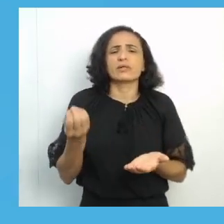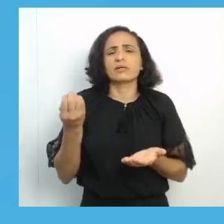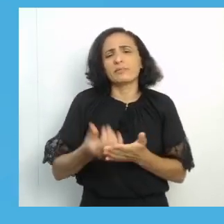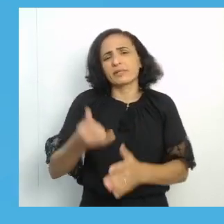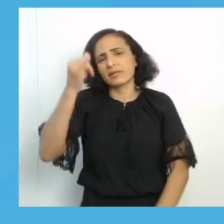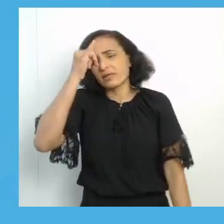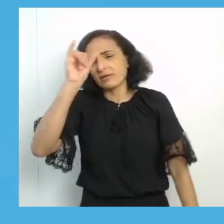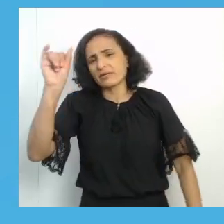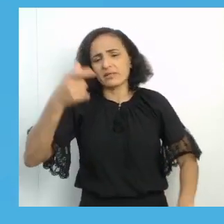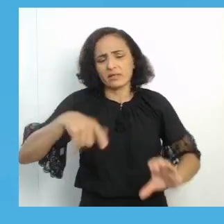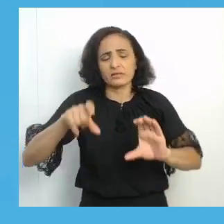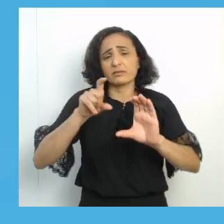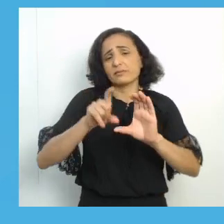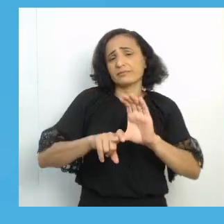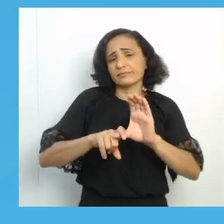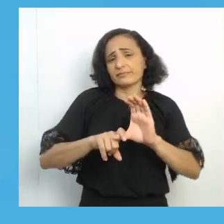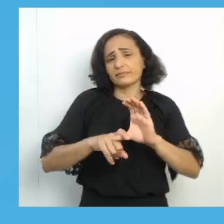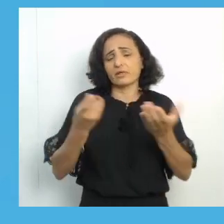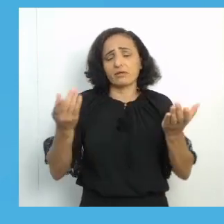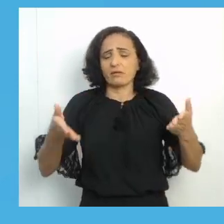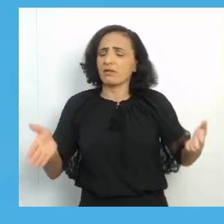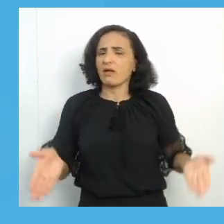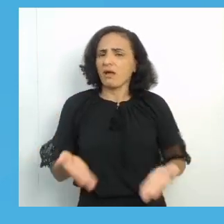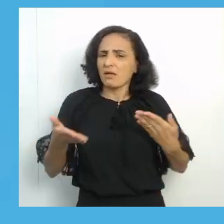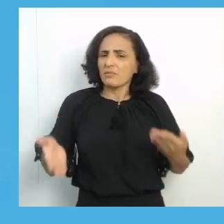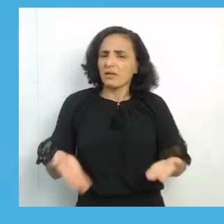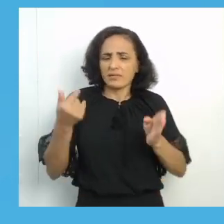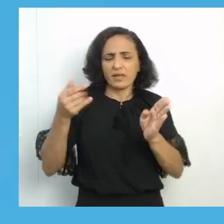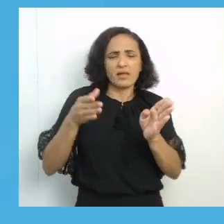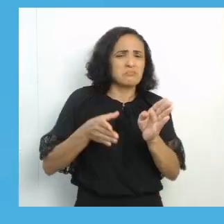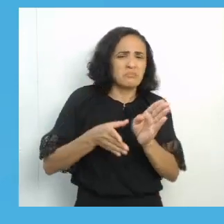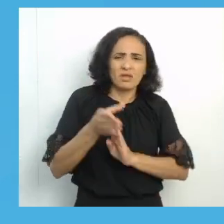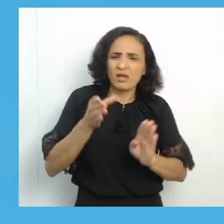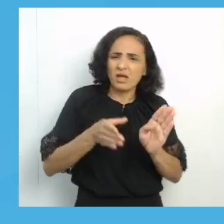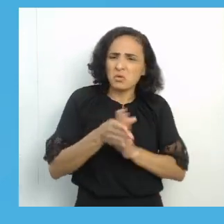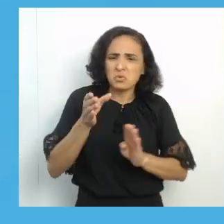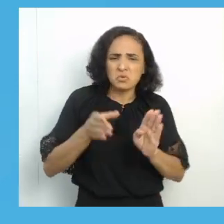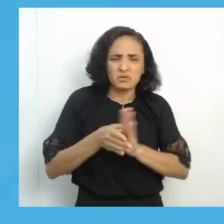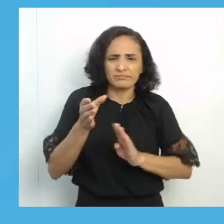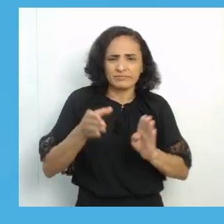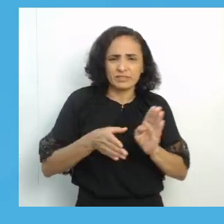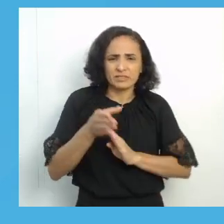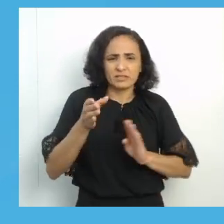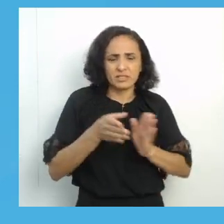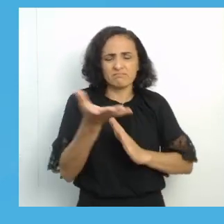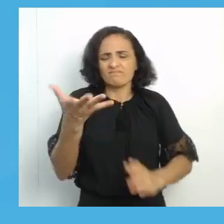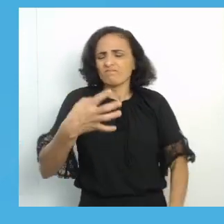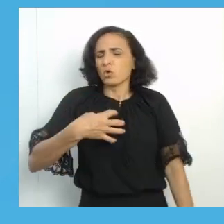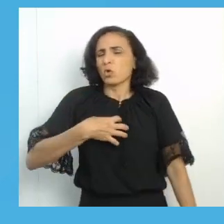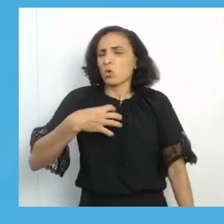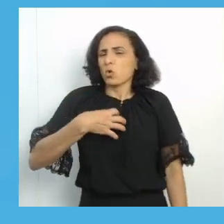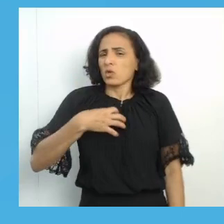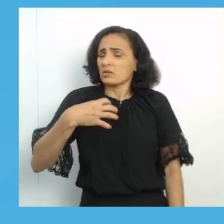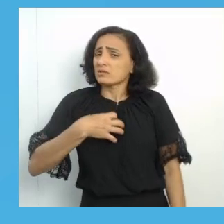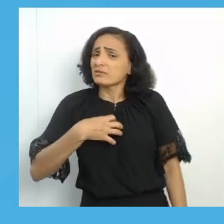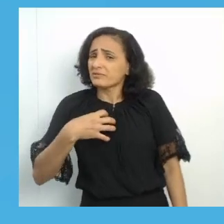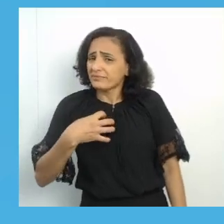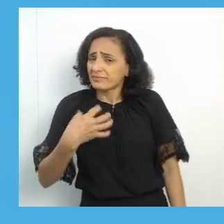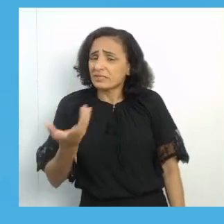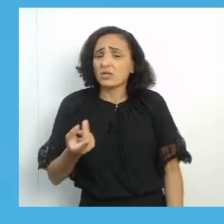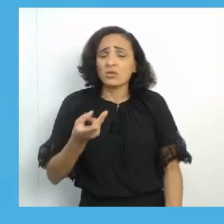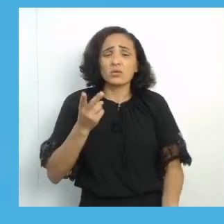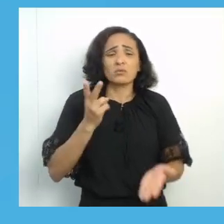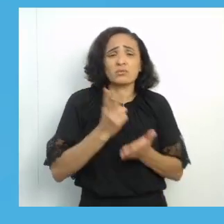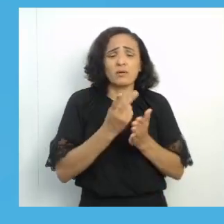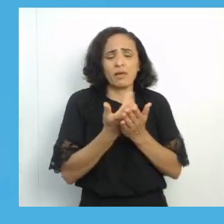de usos, motivações, quantidades, efeitos, sentimento pós o uso. Tem também a